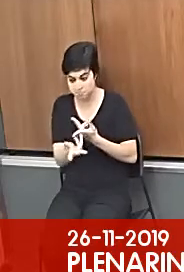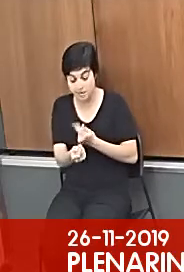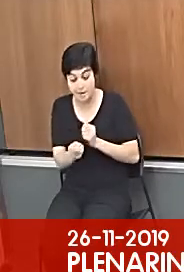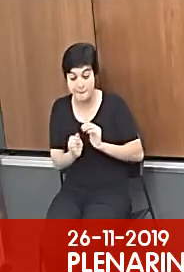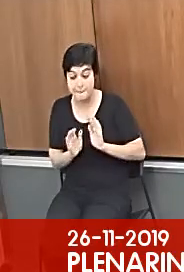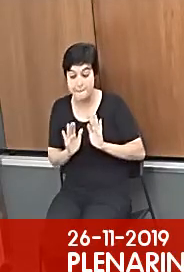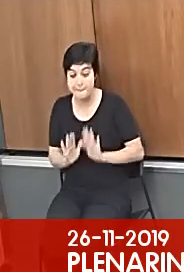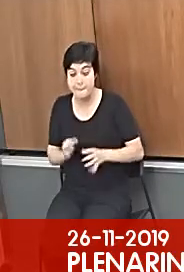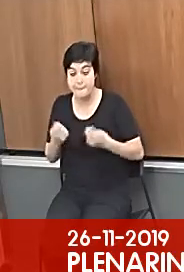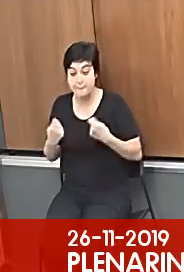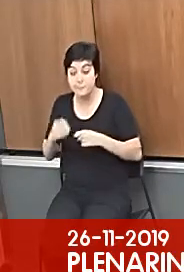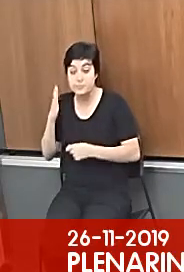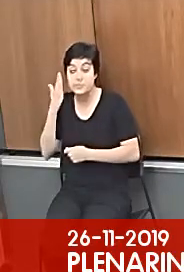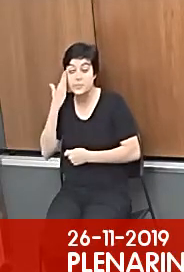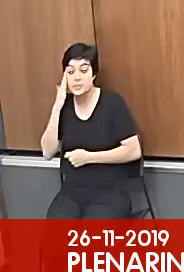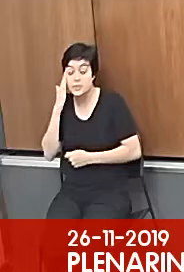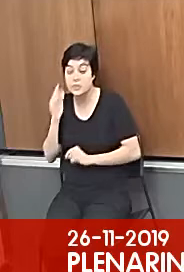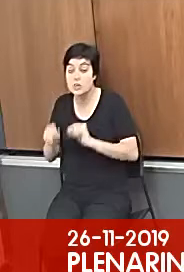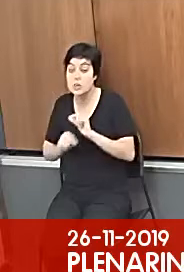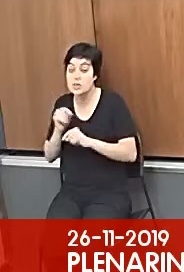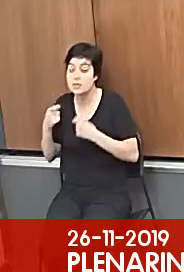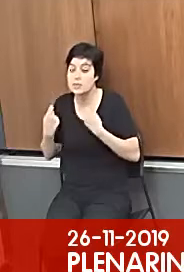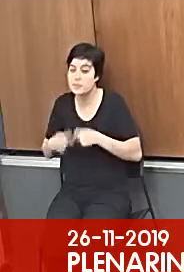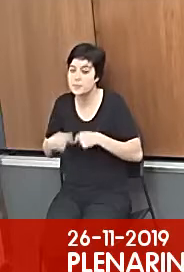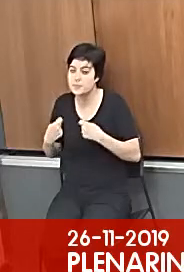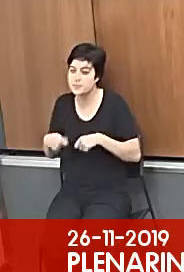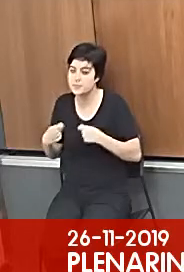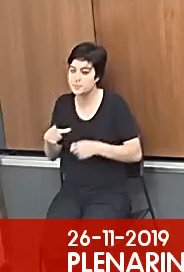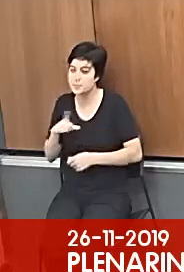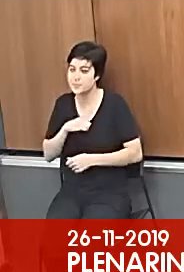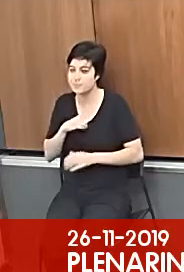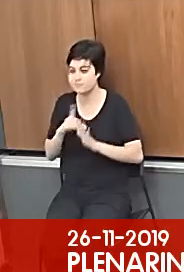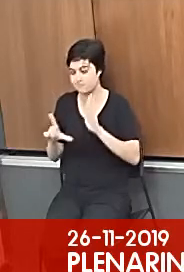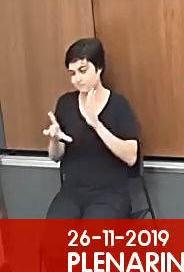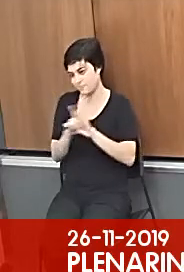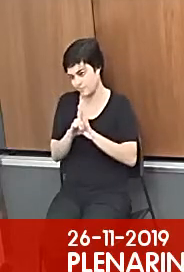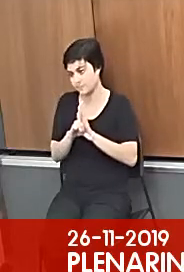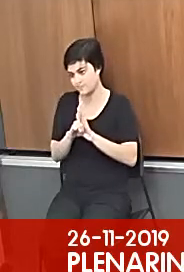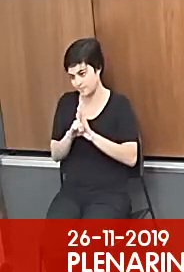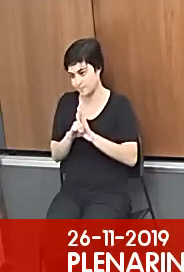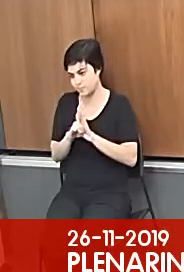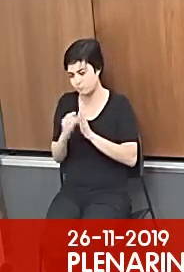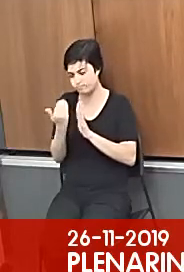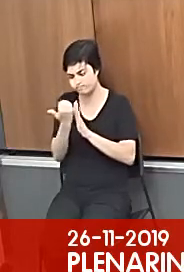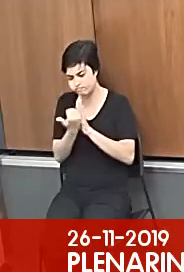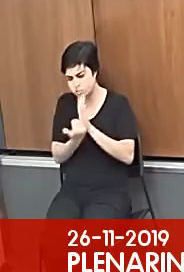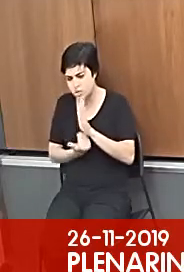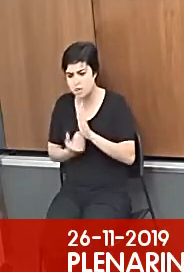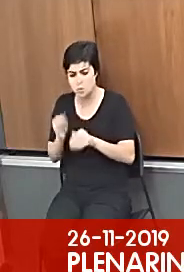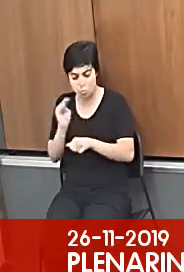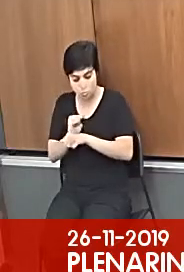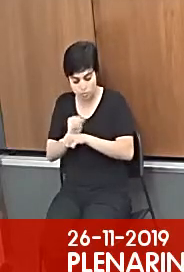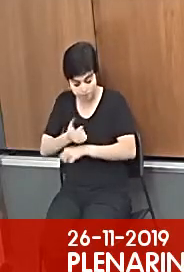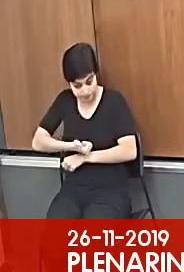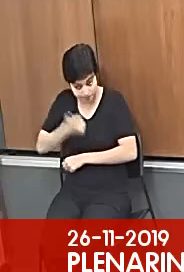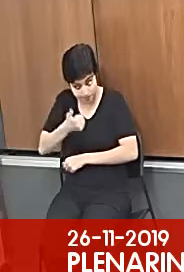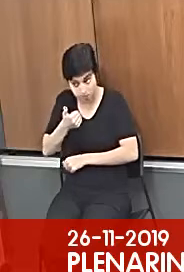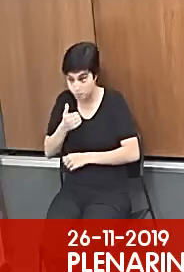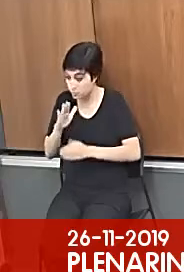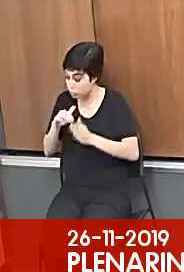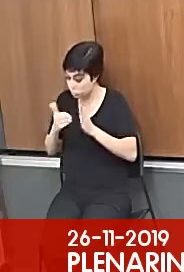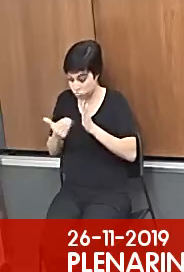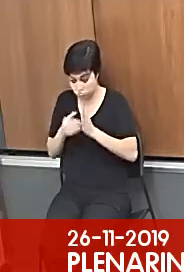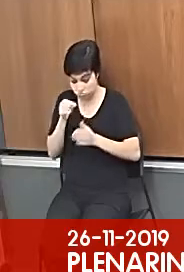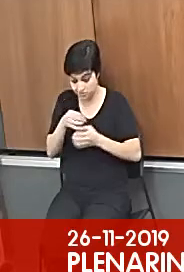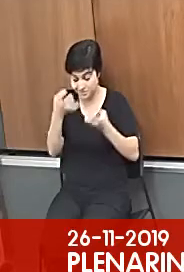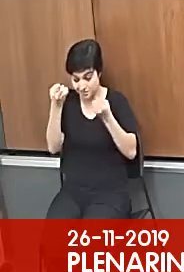que temos que entender que nós precisamos da legislação. Tá? Então, vamos cuidar dela, mas tudo isso que você